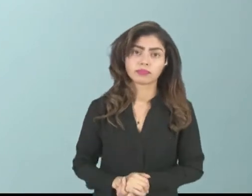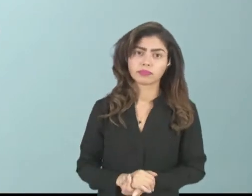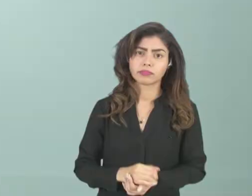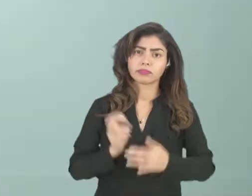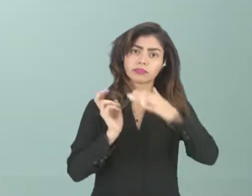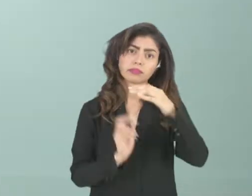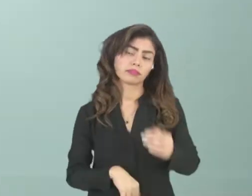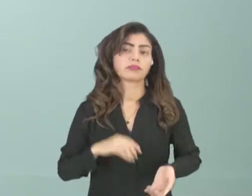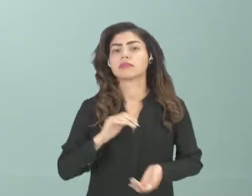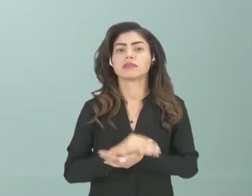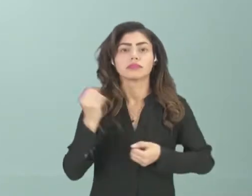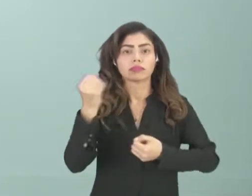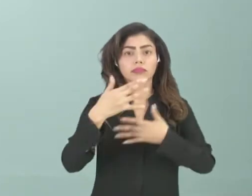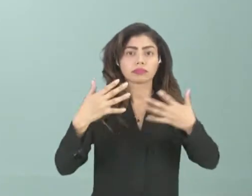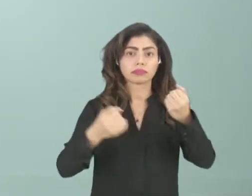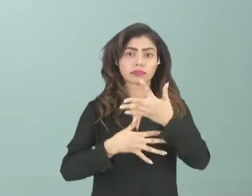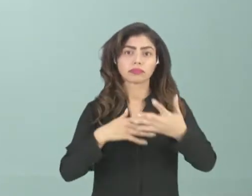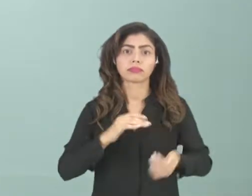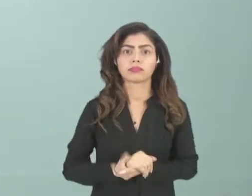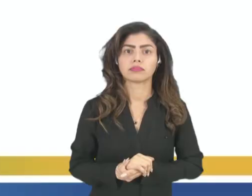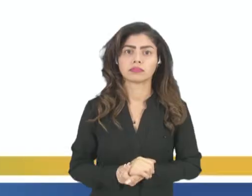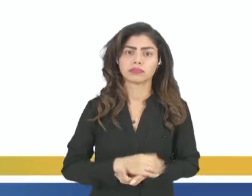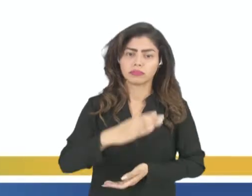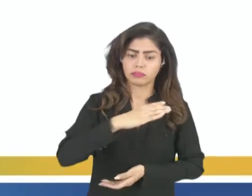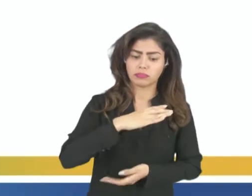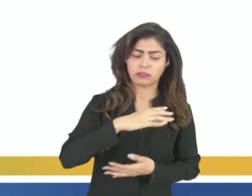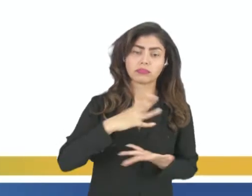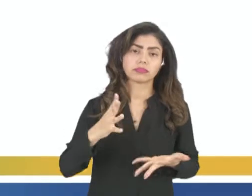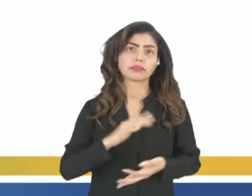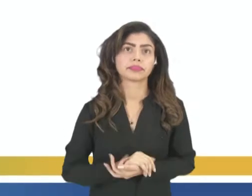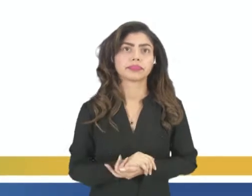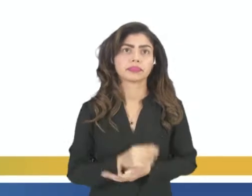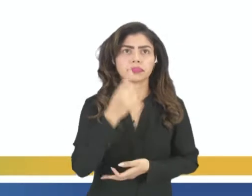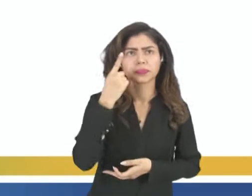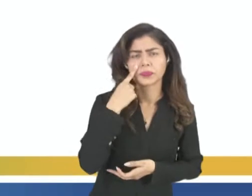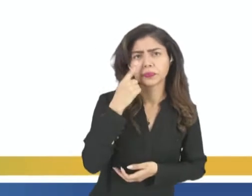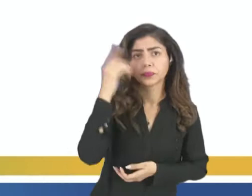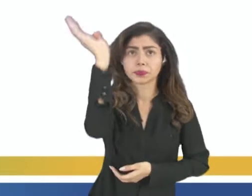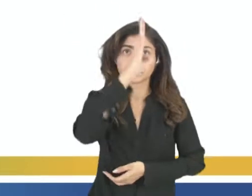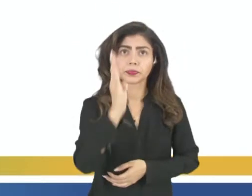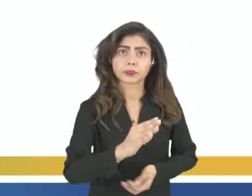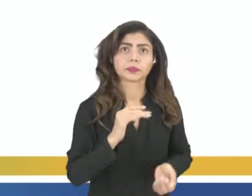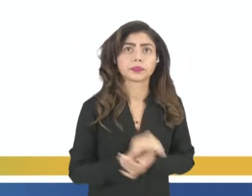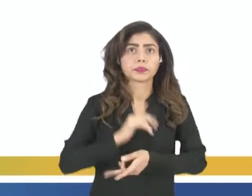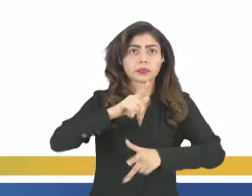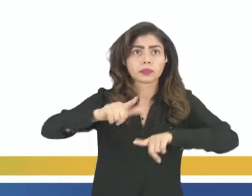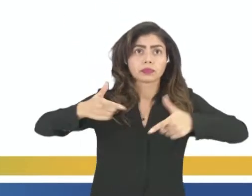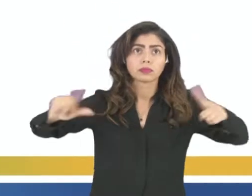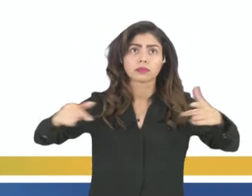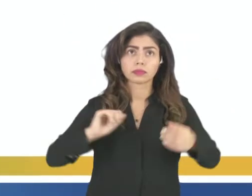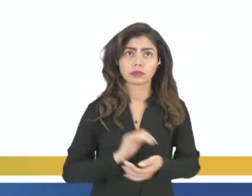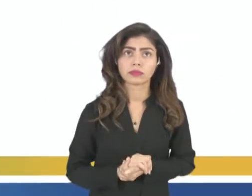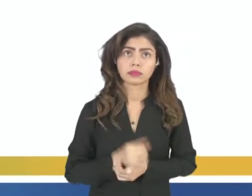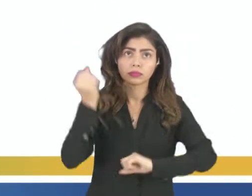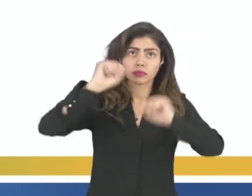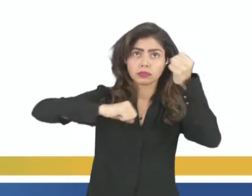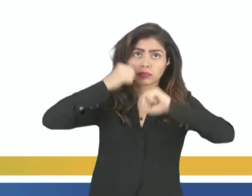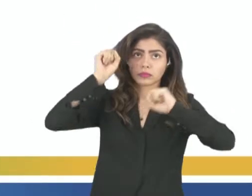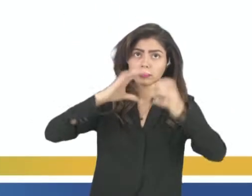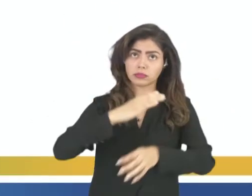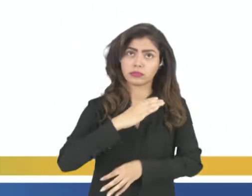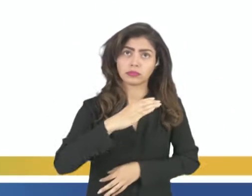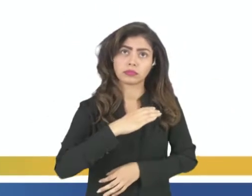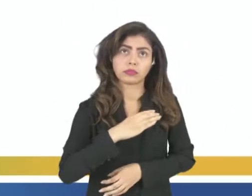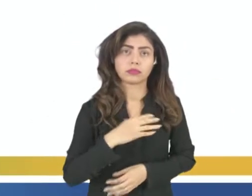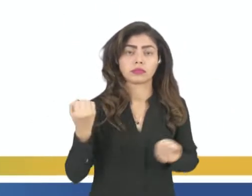centros urbanos, tá? No Brasil, esse fenômeno populacional foi causado pelo crescimento da indústria e